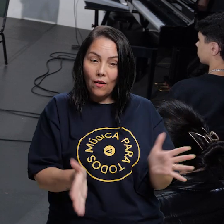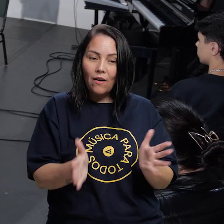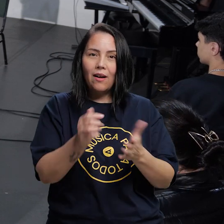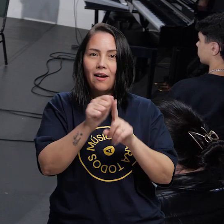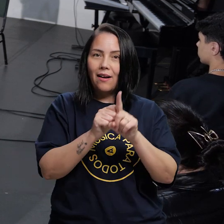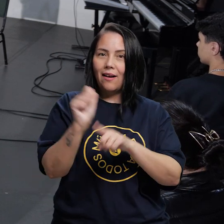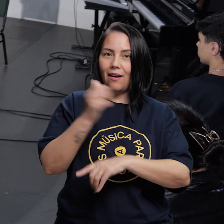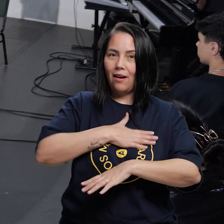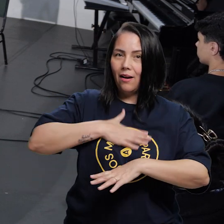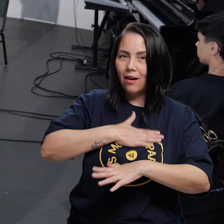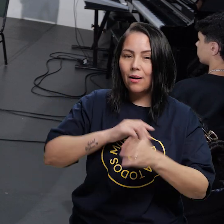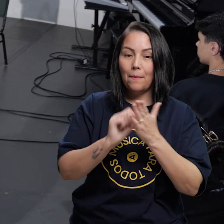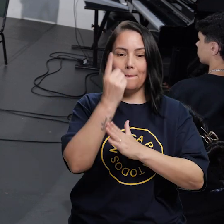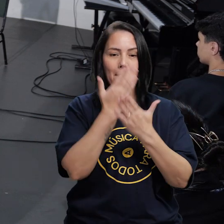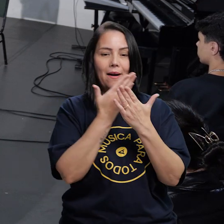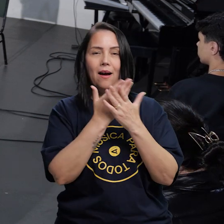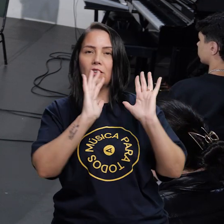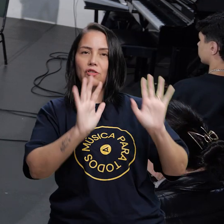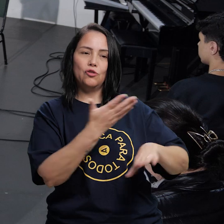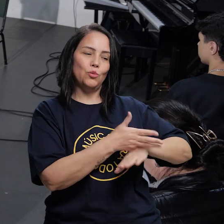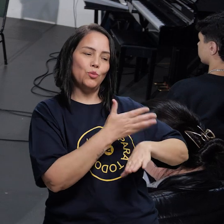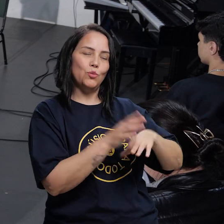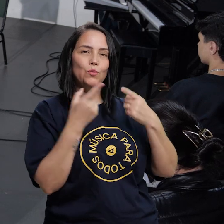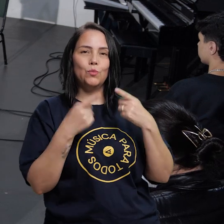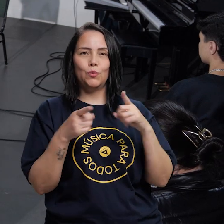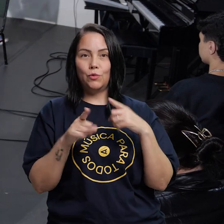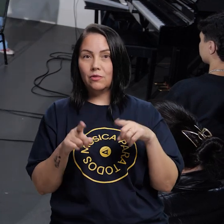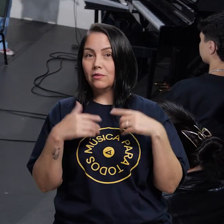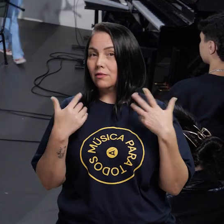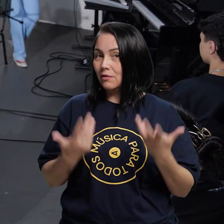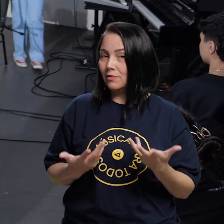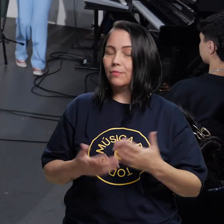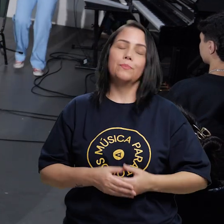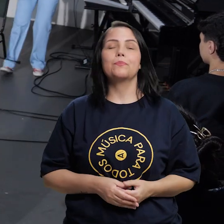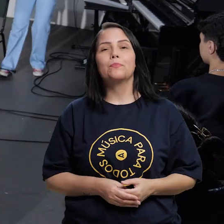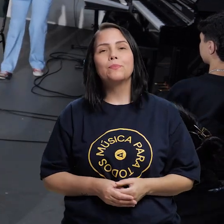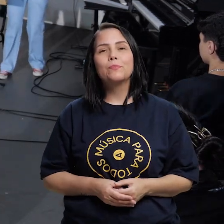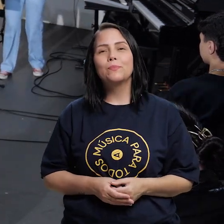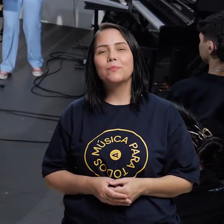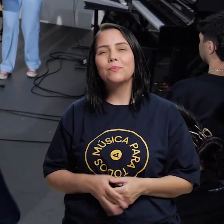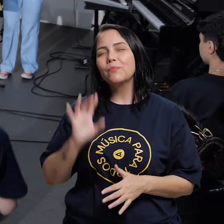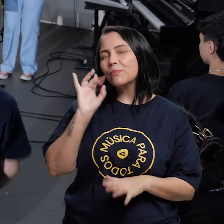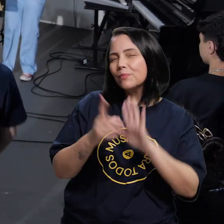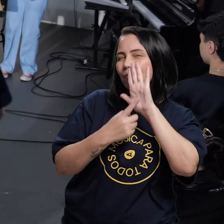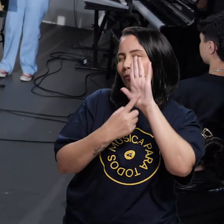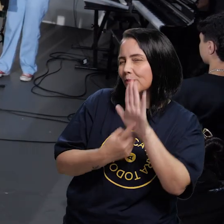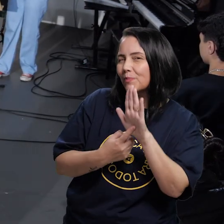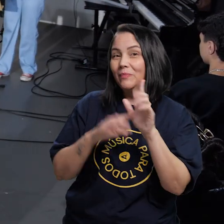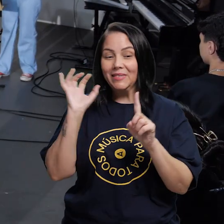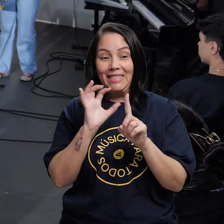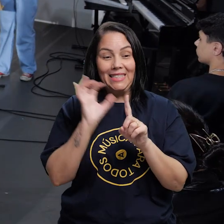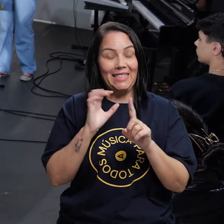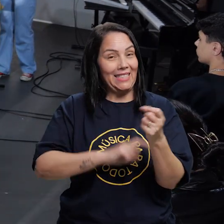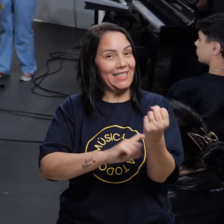em agosto, já começou a primeira aula, a gente já ensaiando a música, então... Né? É só um